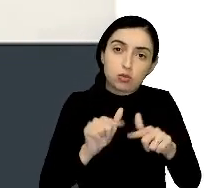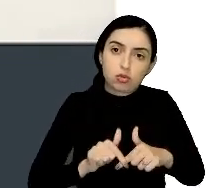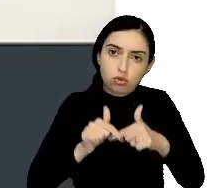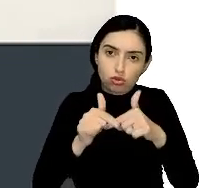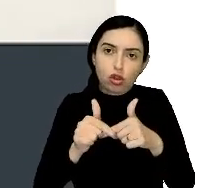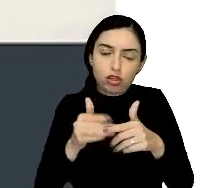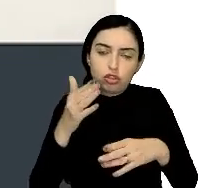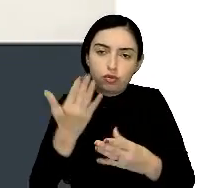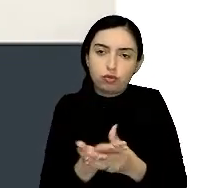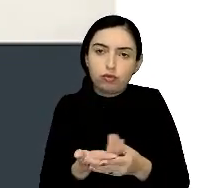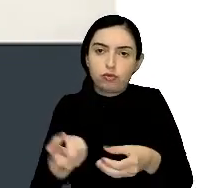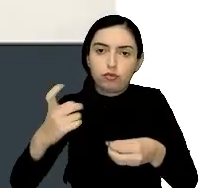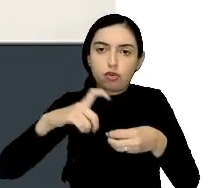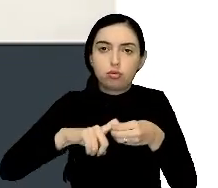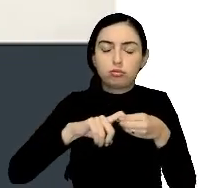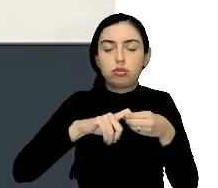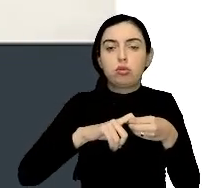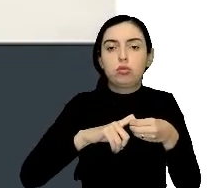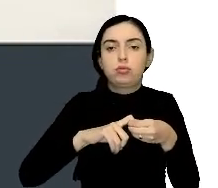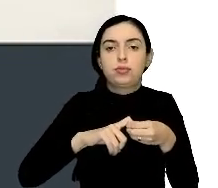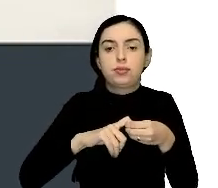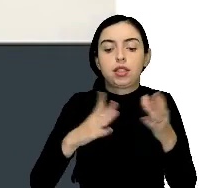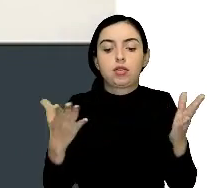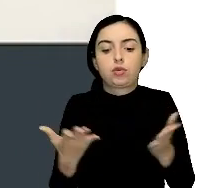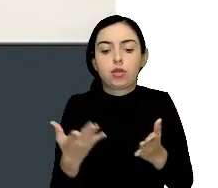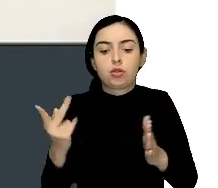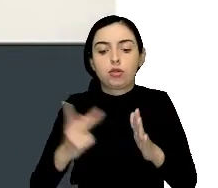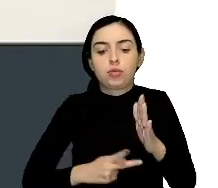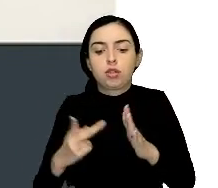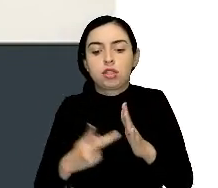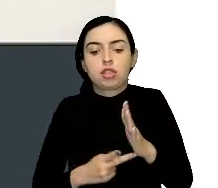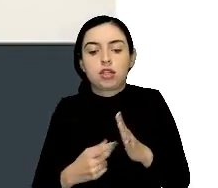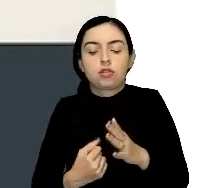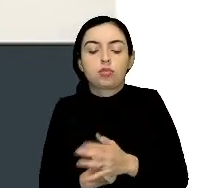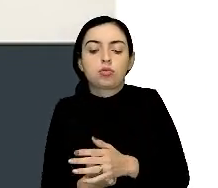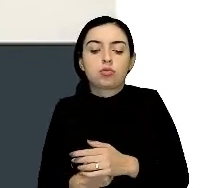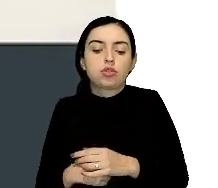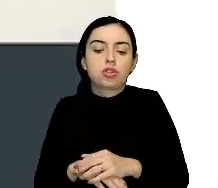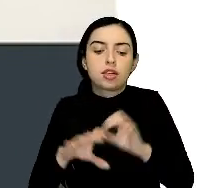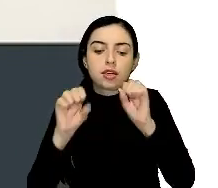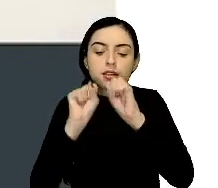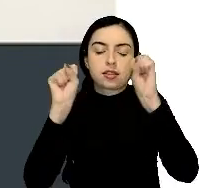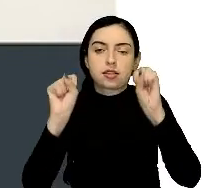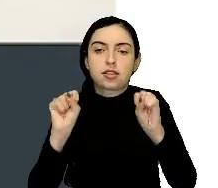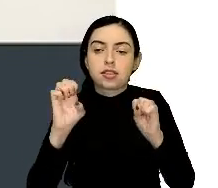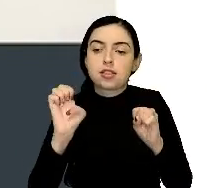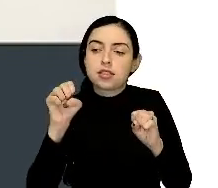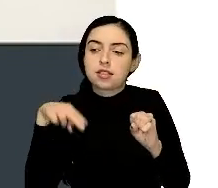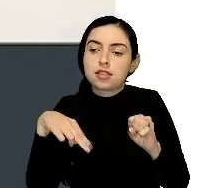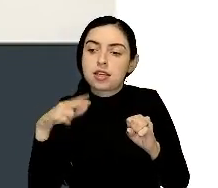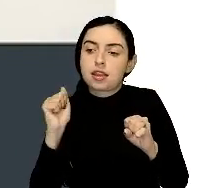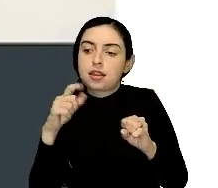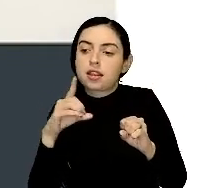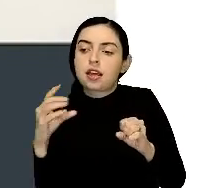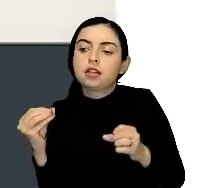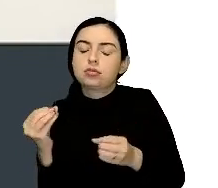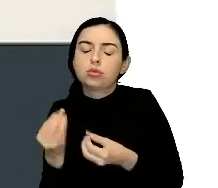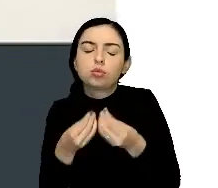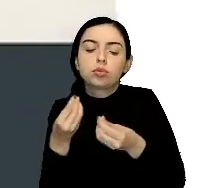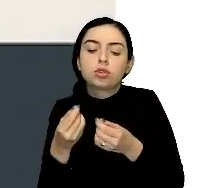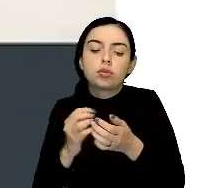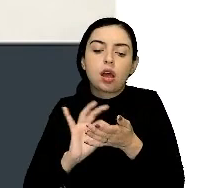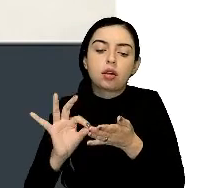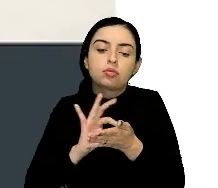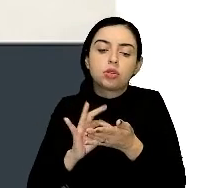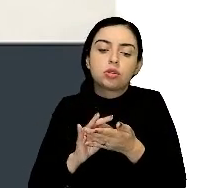absorvido pelo então projeto de lei do Senado, que tinha sido redigido a pedido do